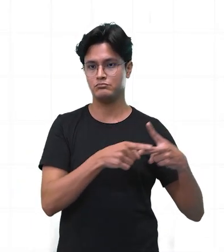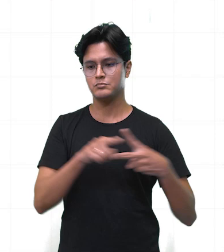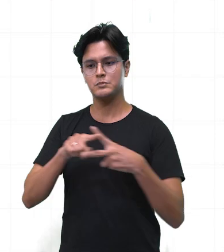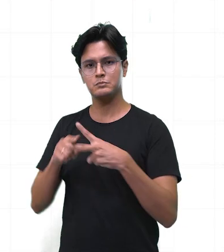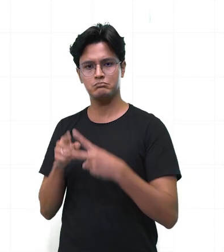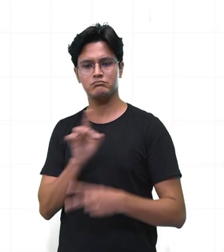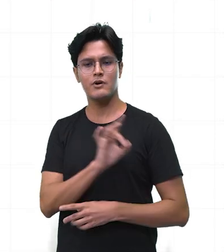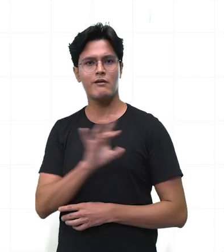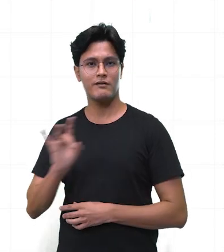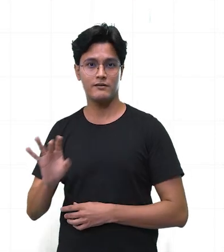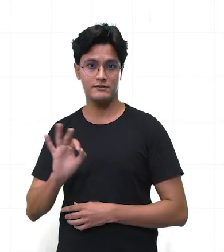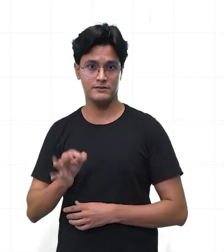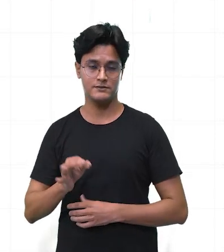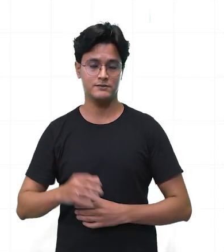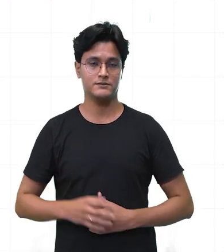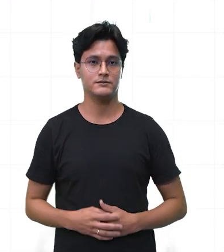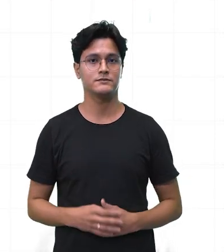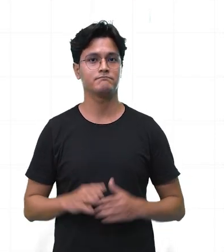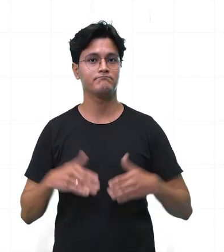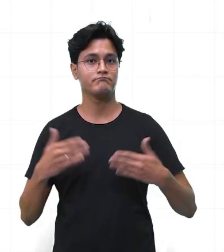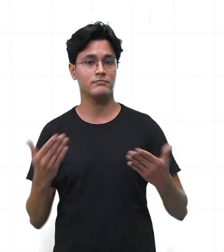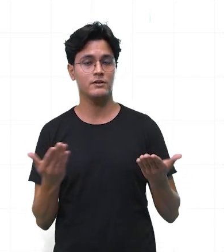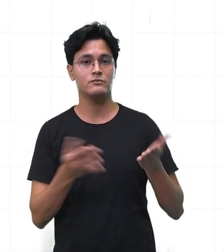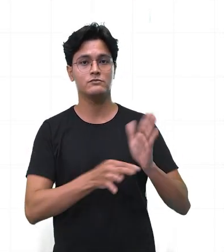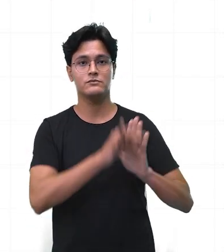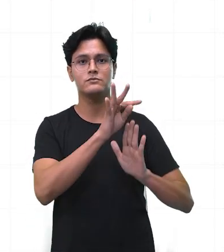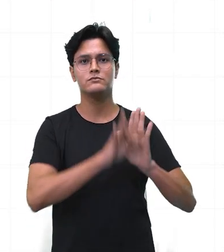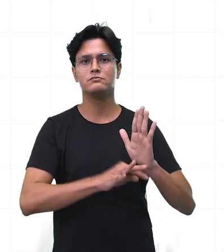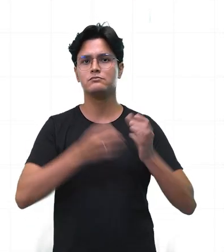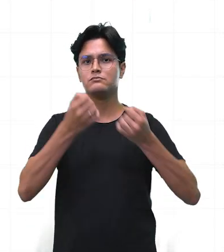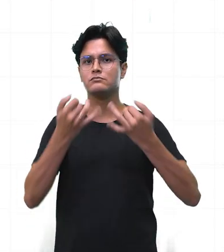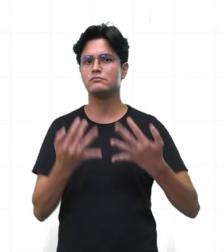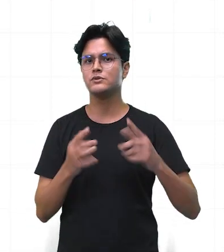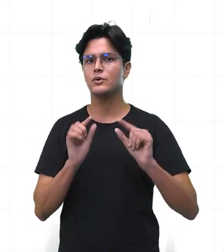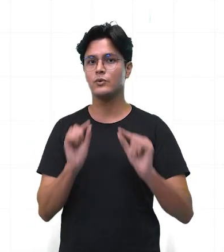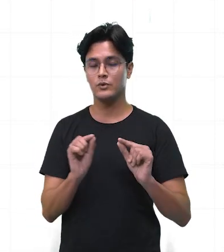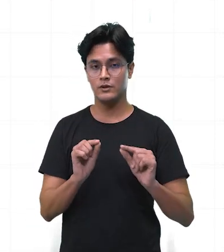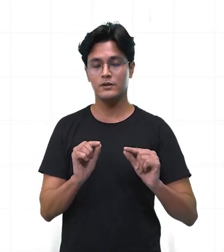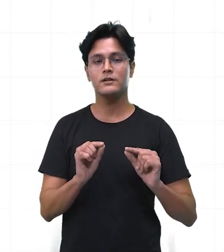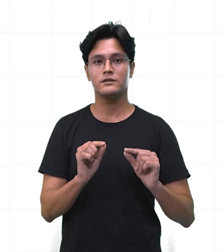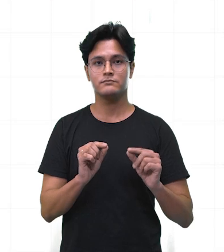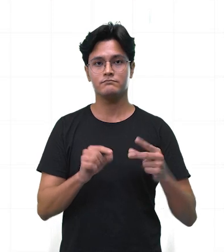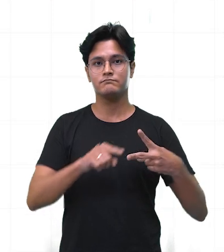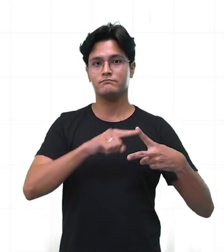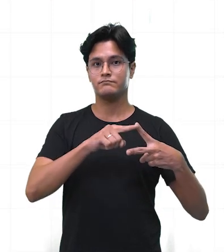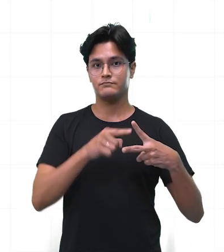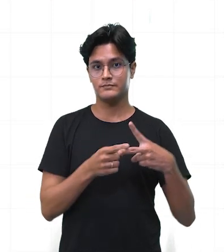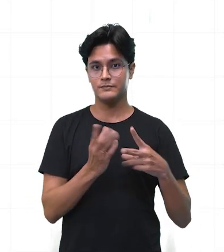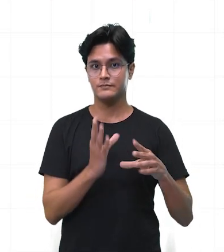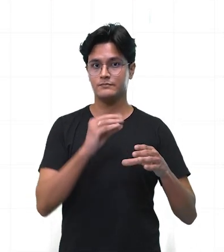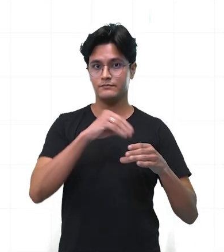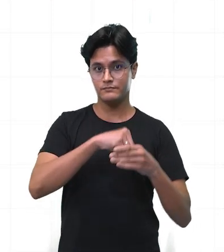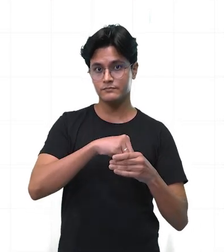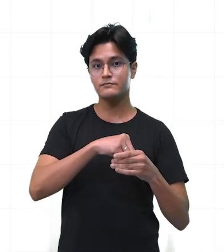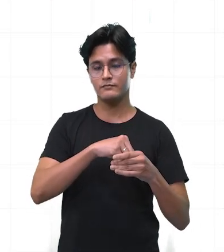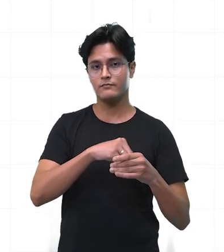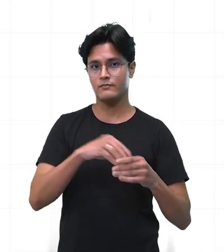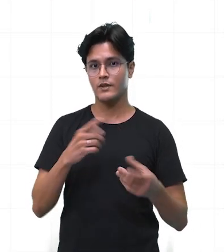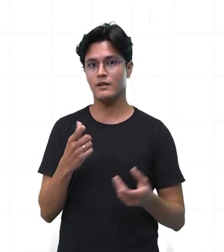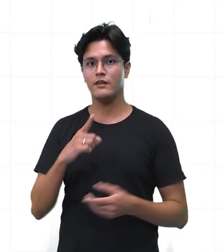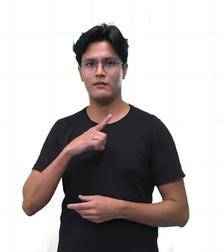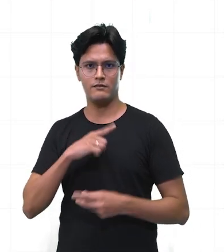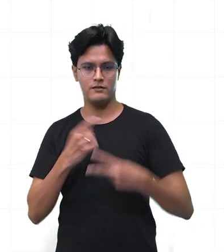Então, observem aí, ó. O nosso texto diz assim: os ângulos internos são ângulos encontrados dentro do